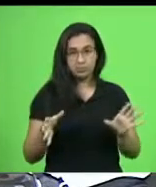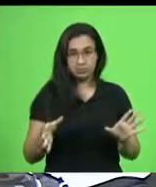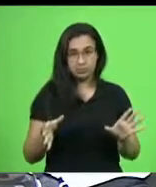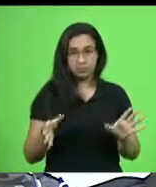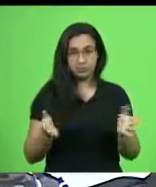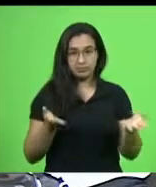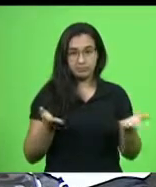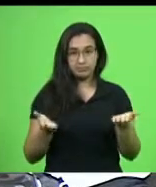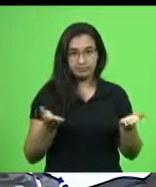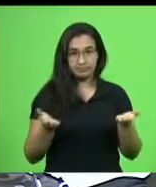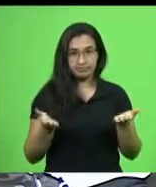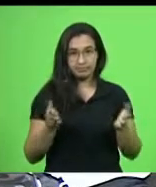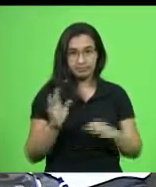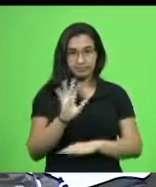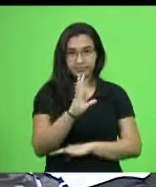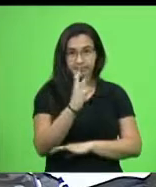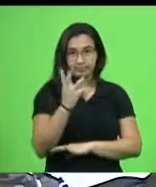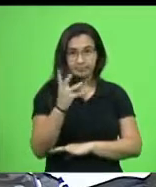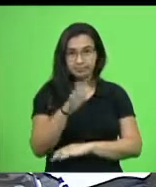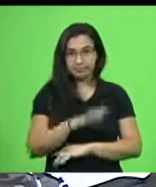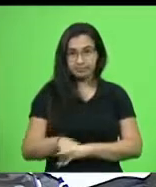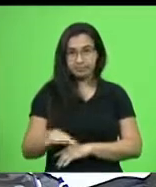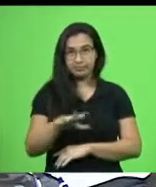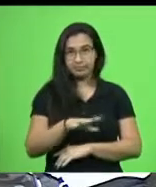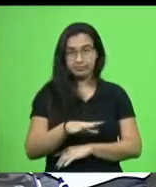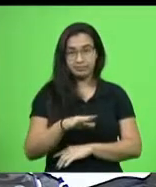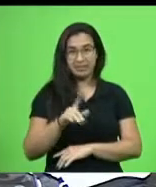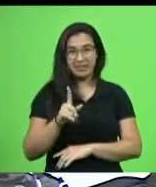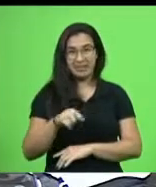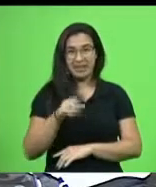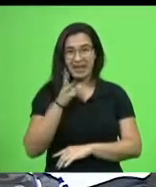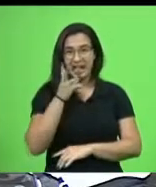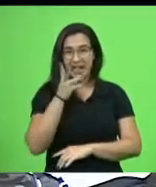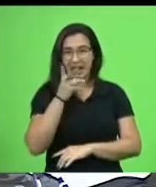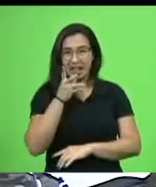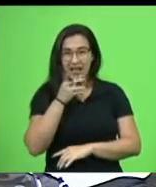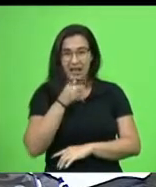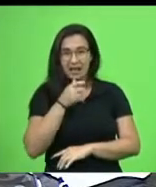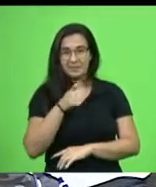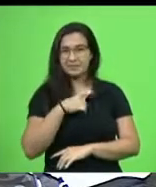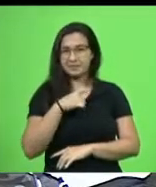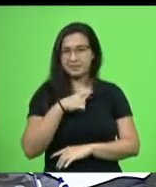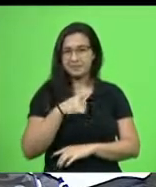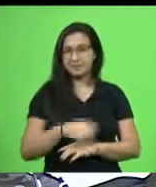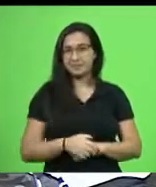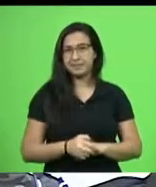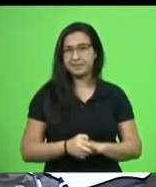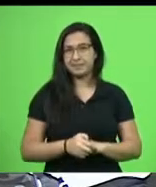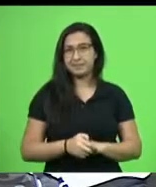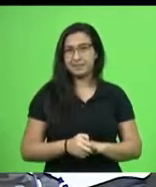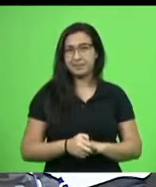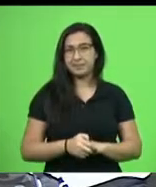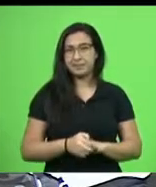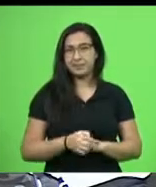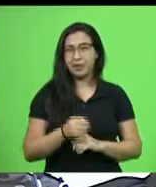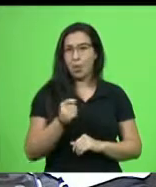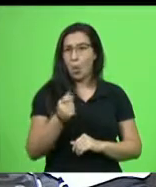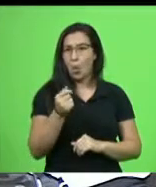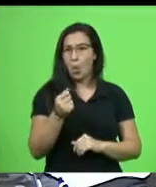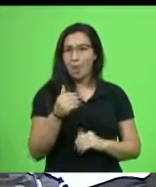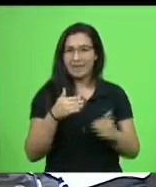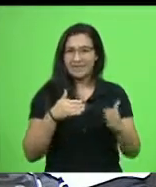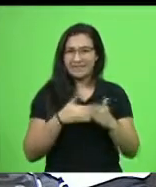ambientais encontrava-se mais lenta, para não dizer completamente travada.